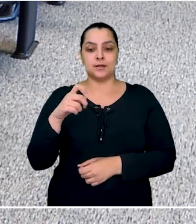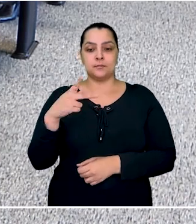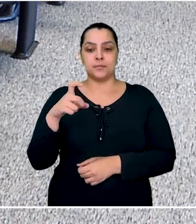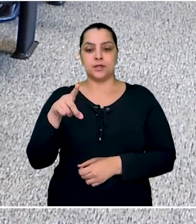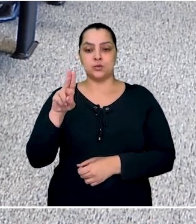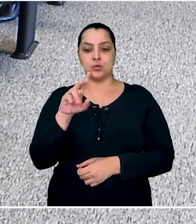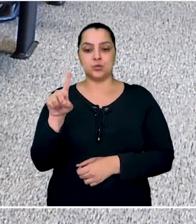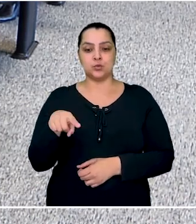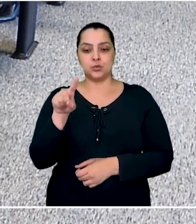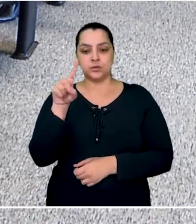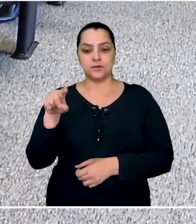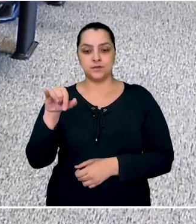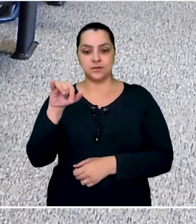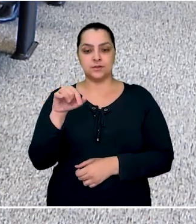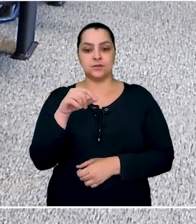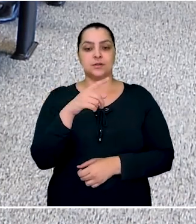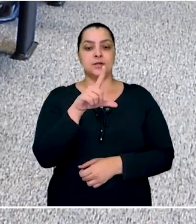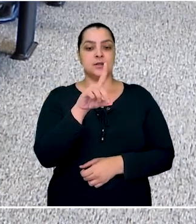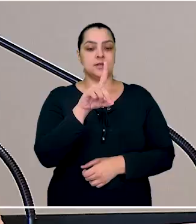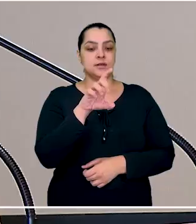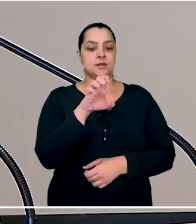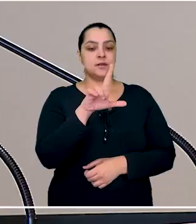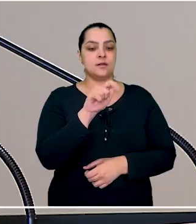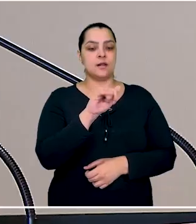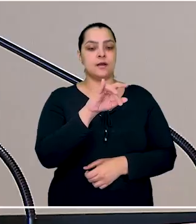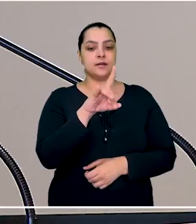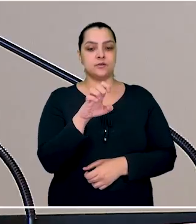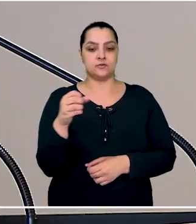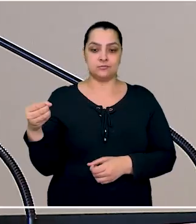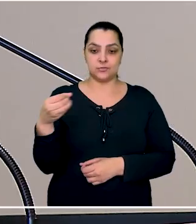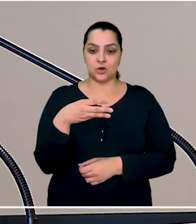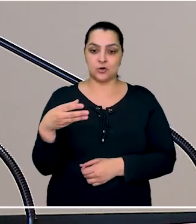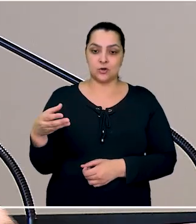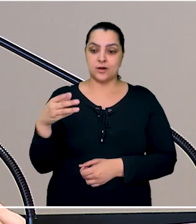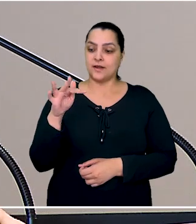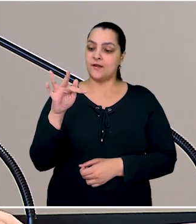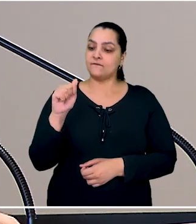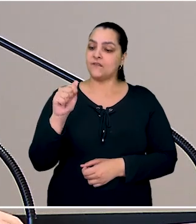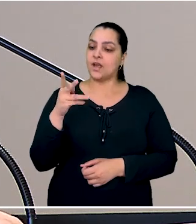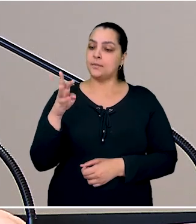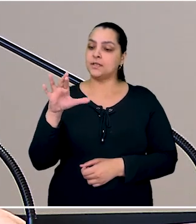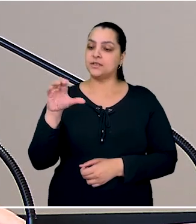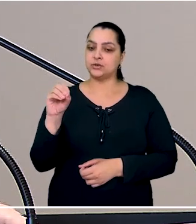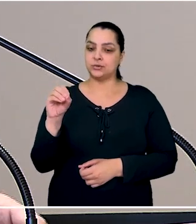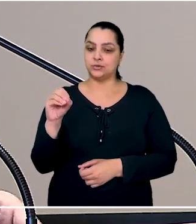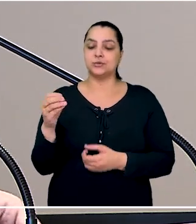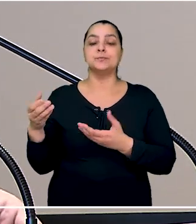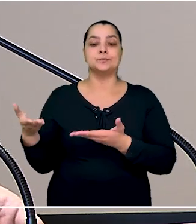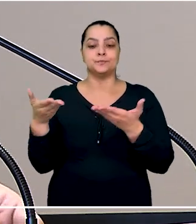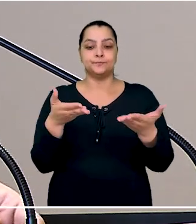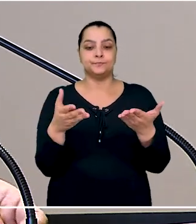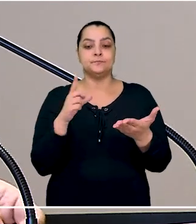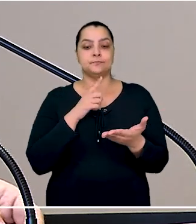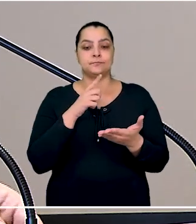Cristina Peduzzi e Delaide Miranda Arantes. Com a chegada de Fabrício Gonçalves, a mais alta corte